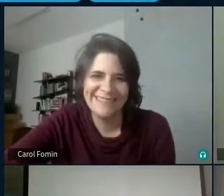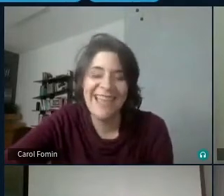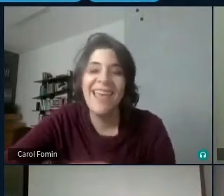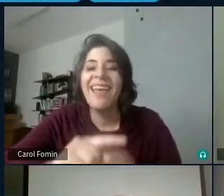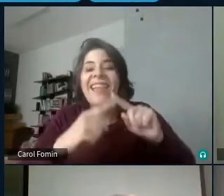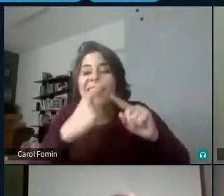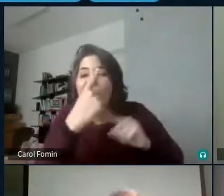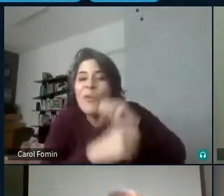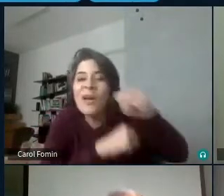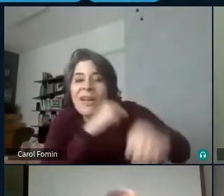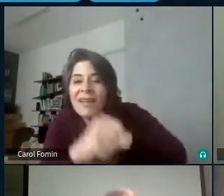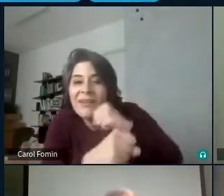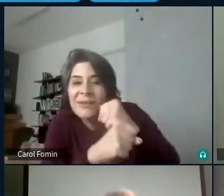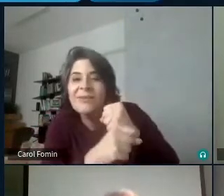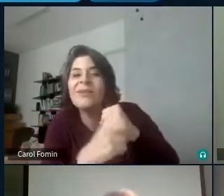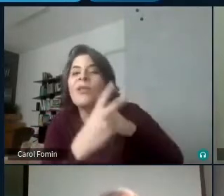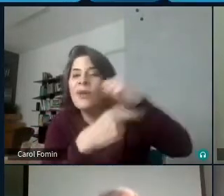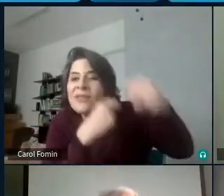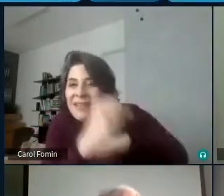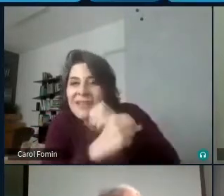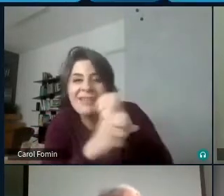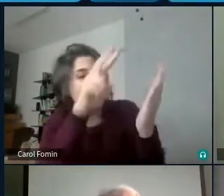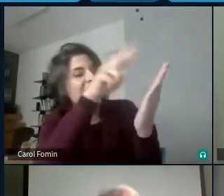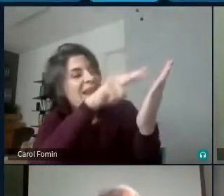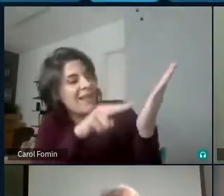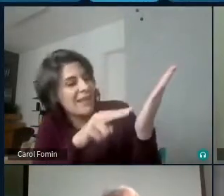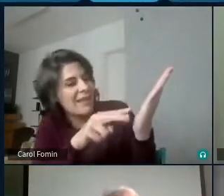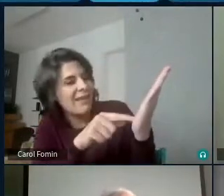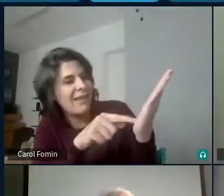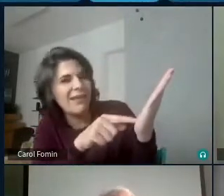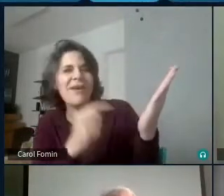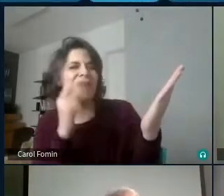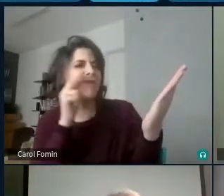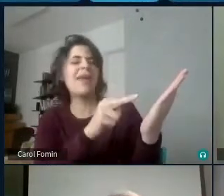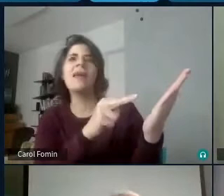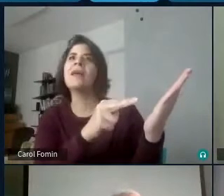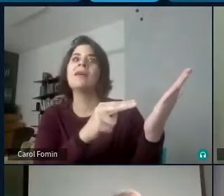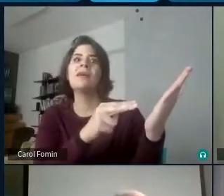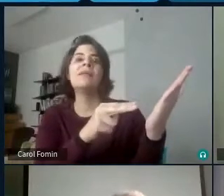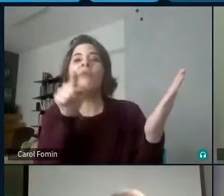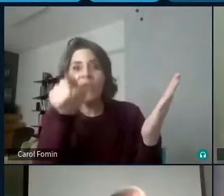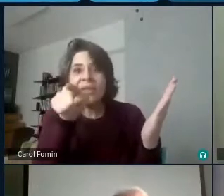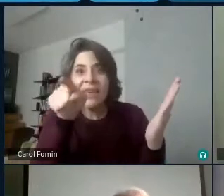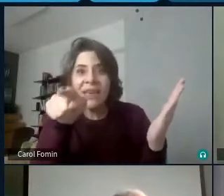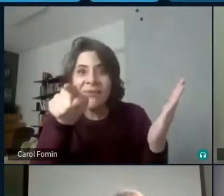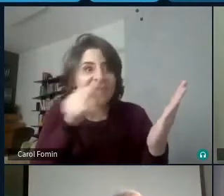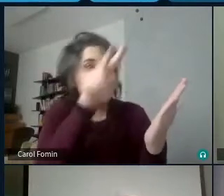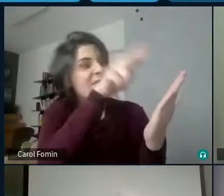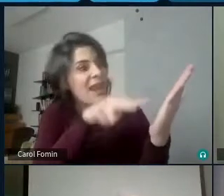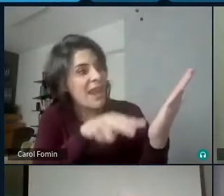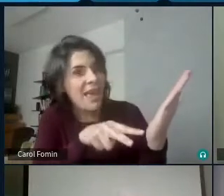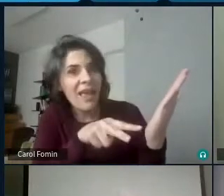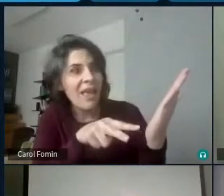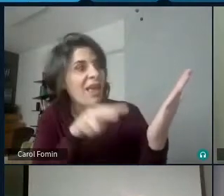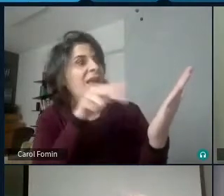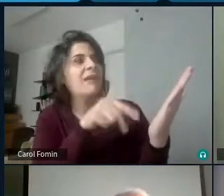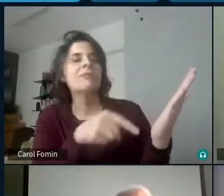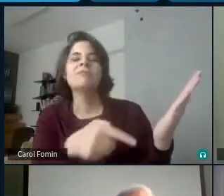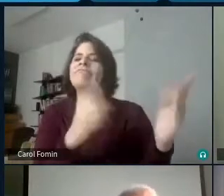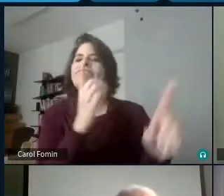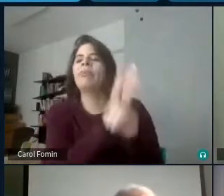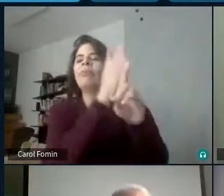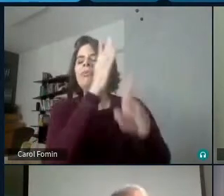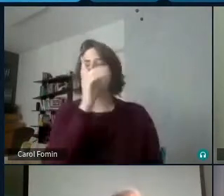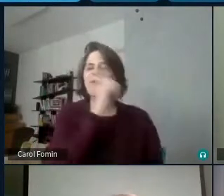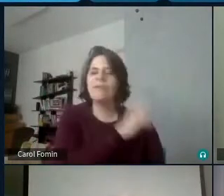dinheirão. Não adianta. Todo ano eles leem. Ah, tem um erro. Daqui 2 anos você vai ler e vai encontrar